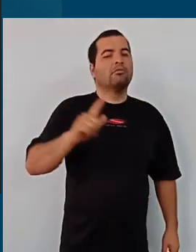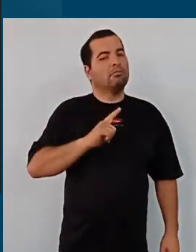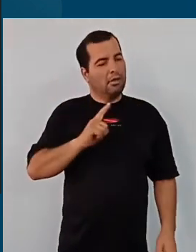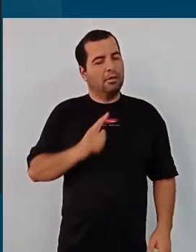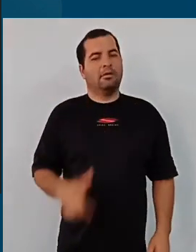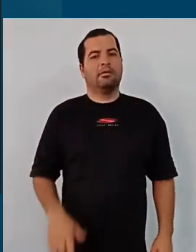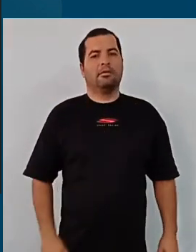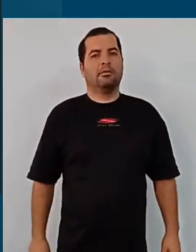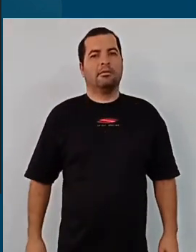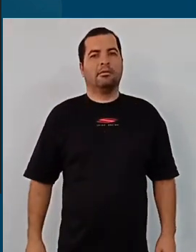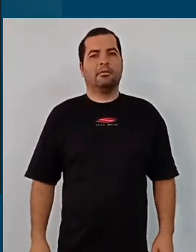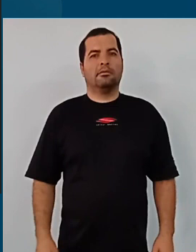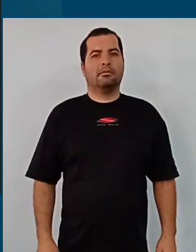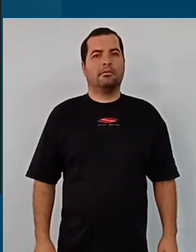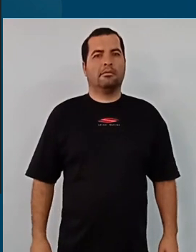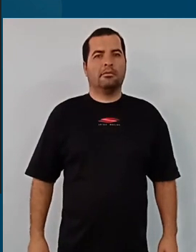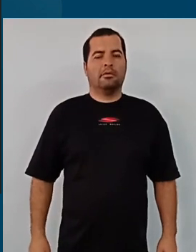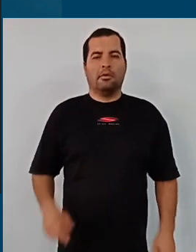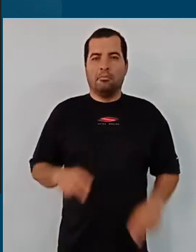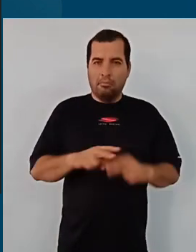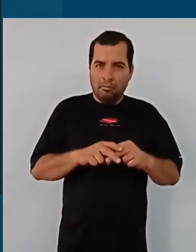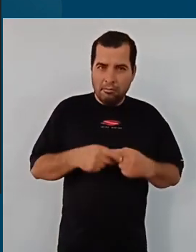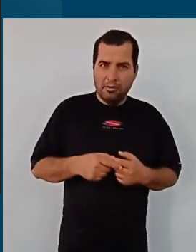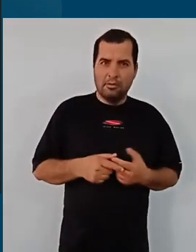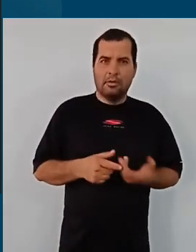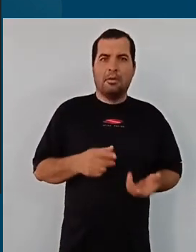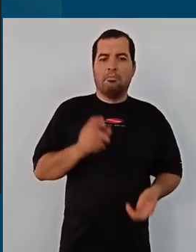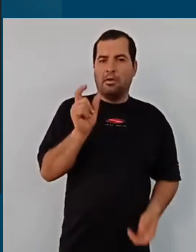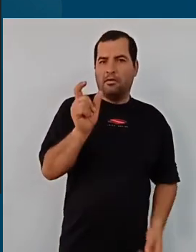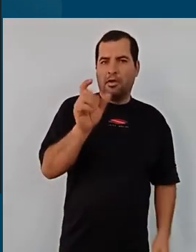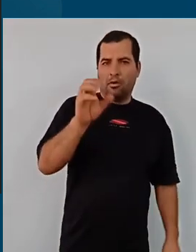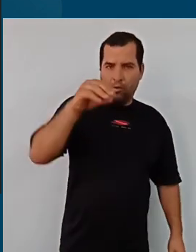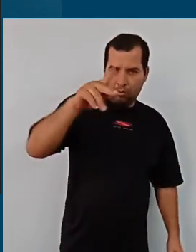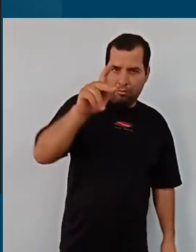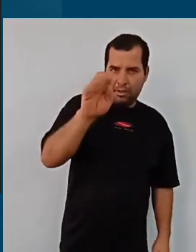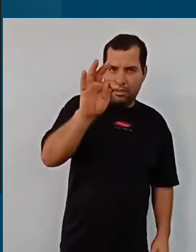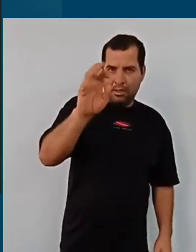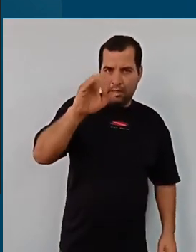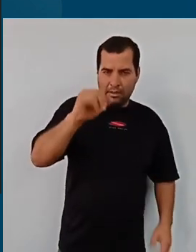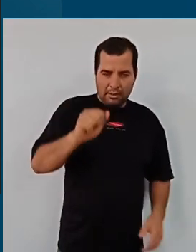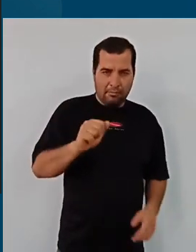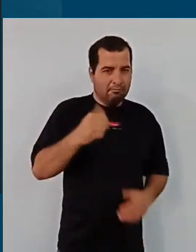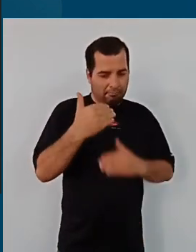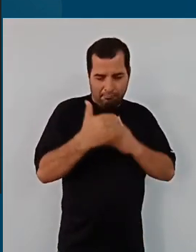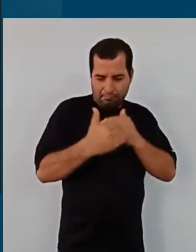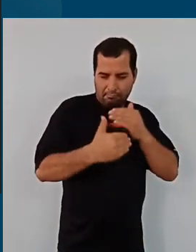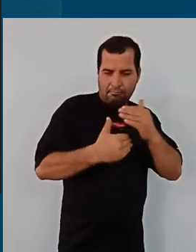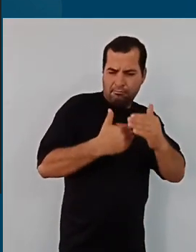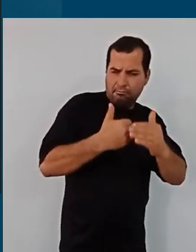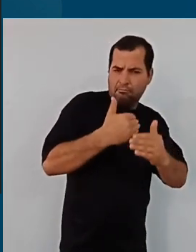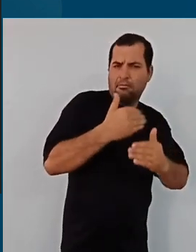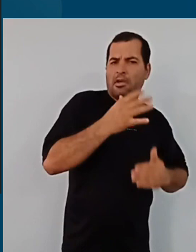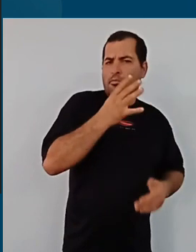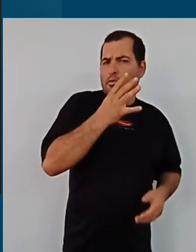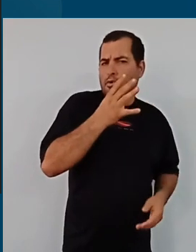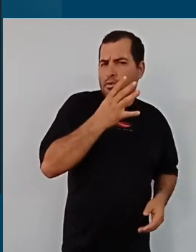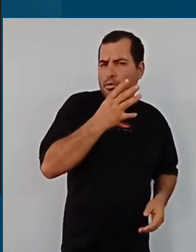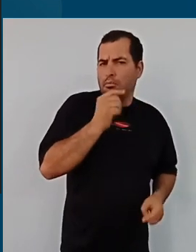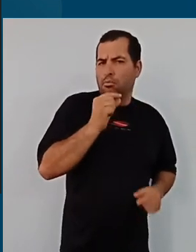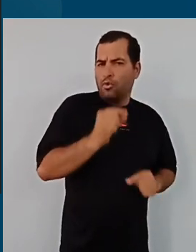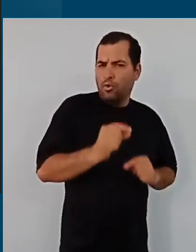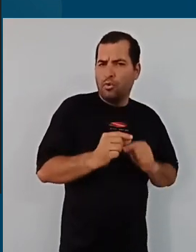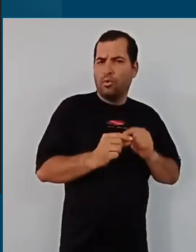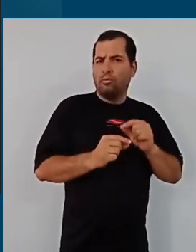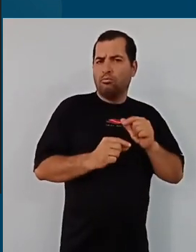Agora, essa é a frase mais importante. Competências se desenvolvem lentamente, de forma